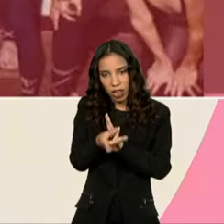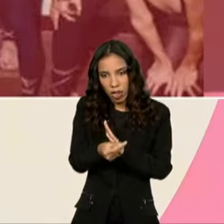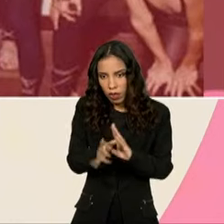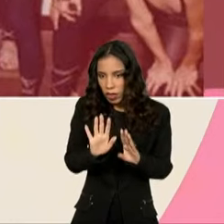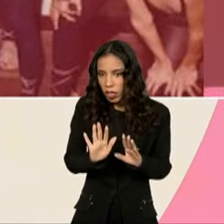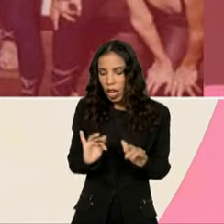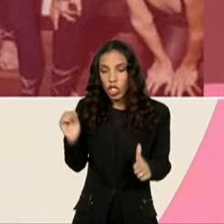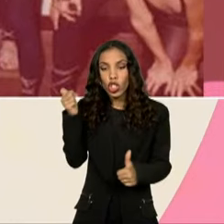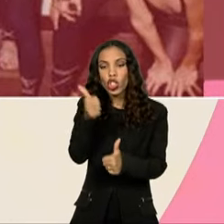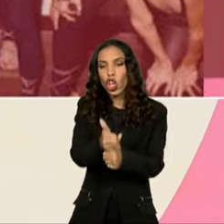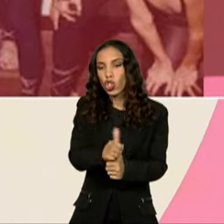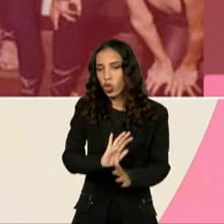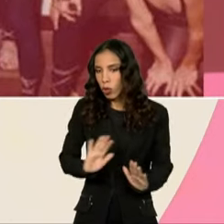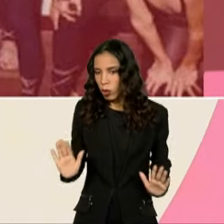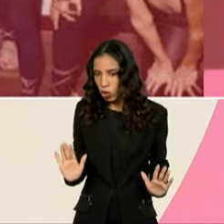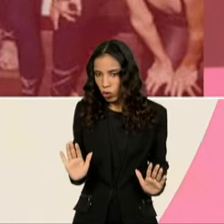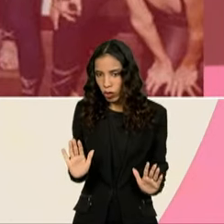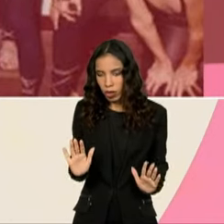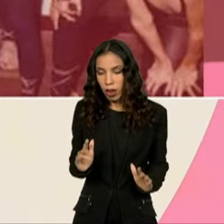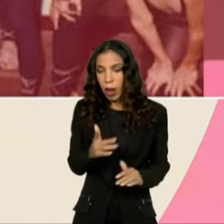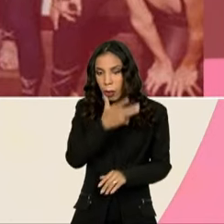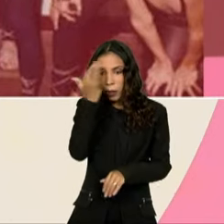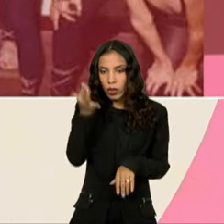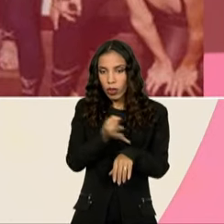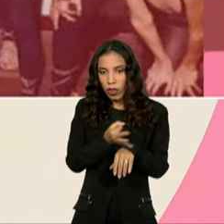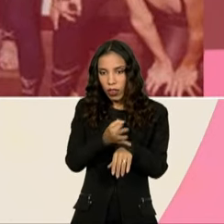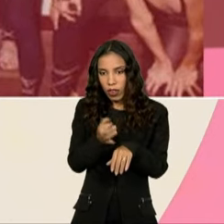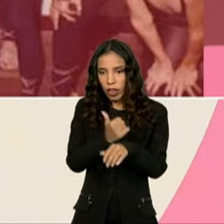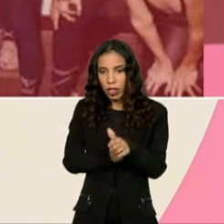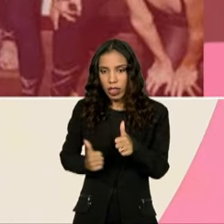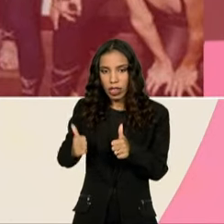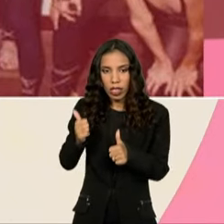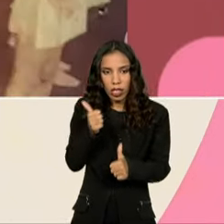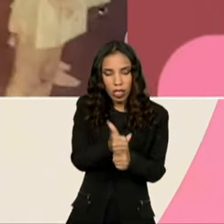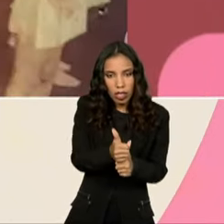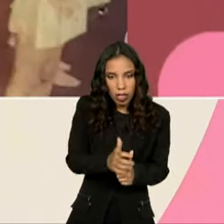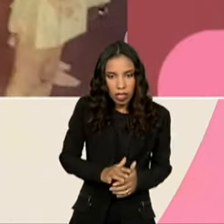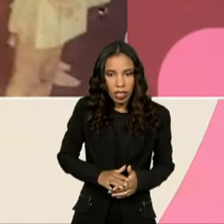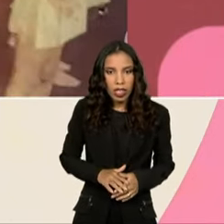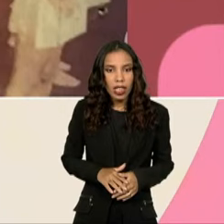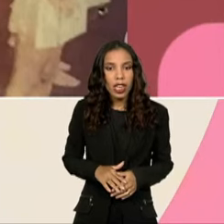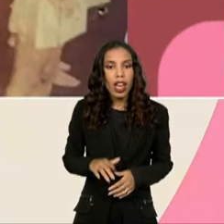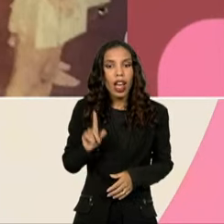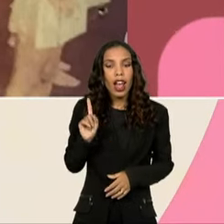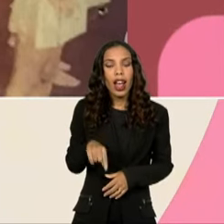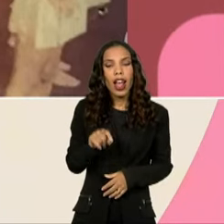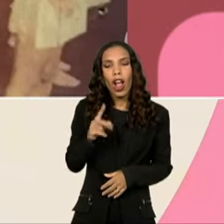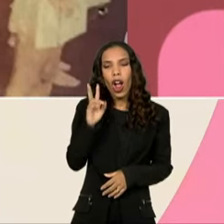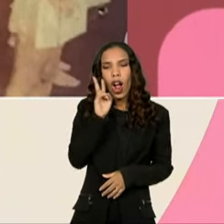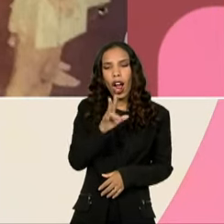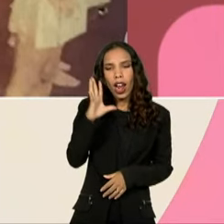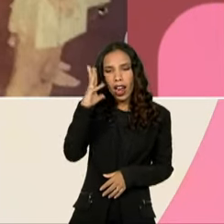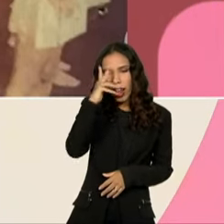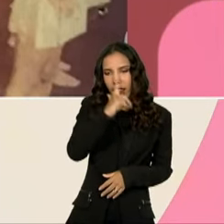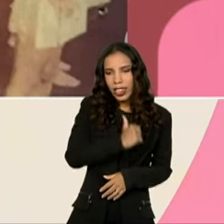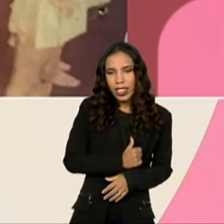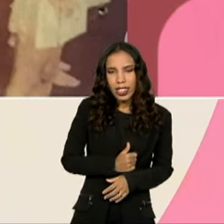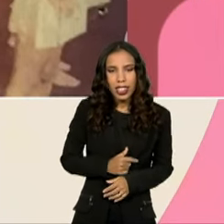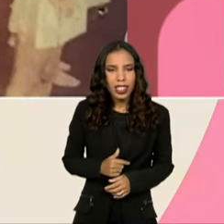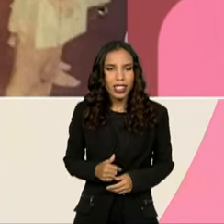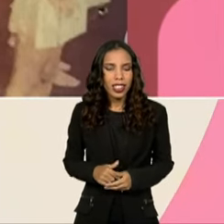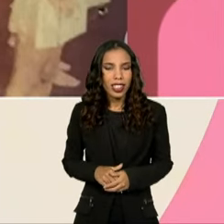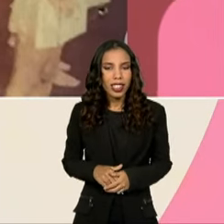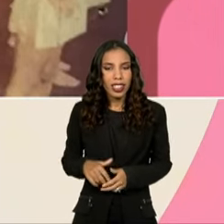férias. Não importa. Fez parte do corpo mas, de assim, baile. As minhas aluninhas. Olha que bonitinha,